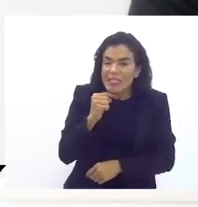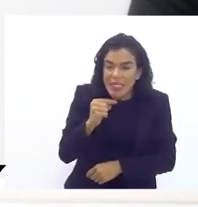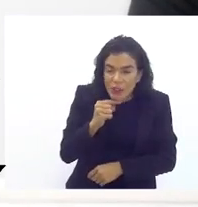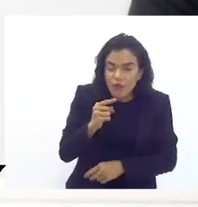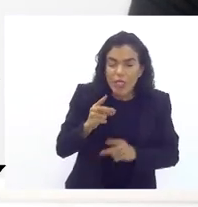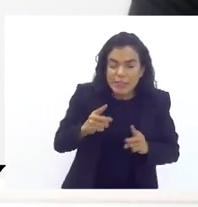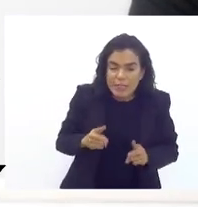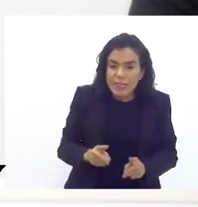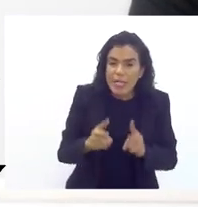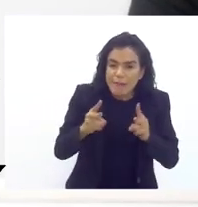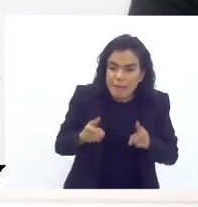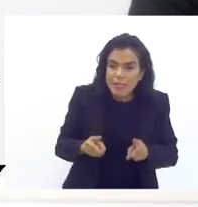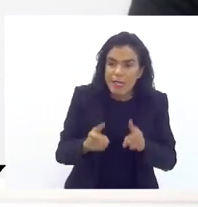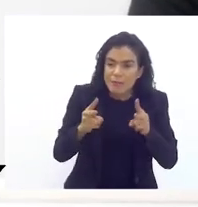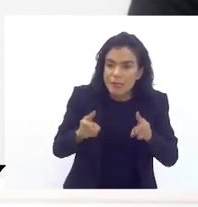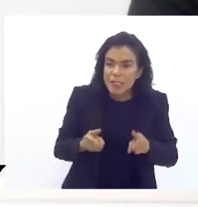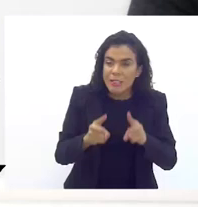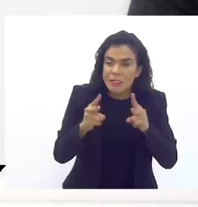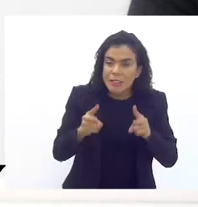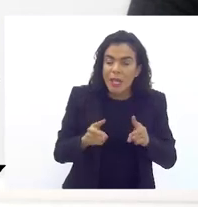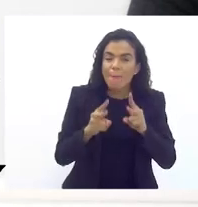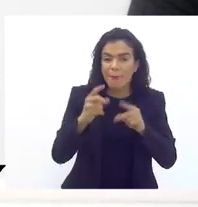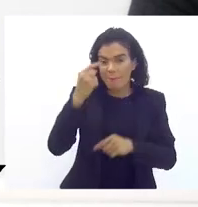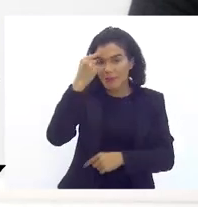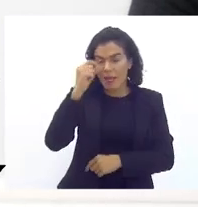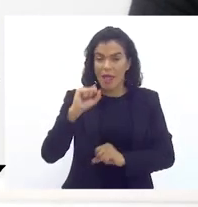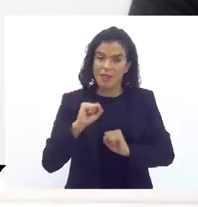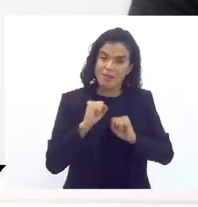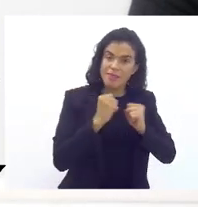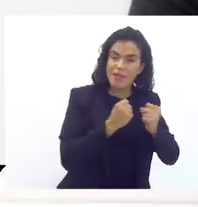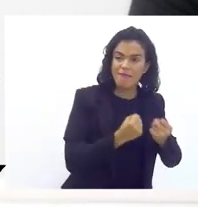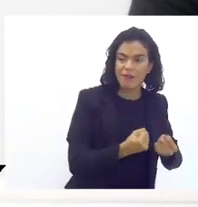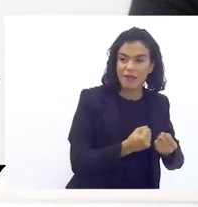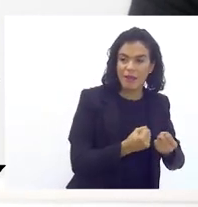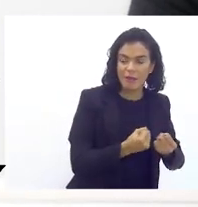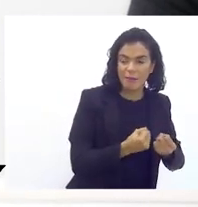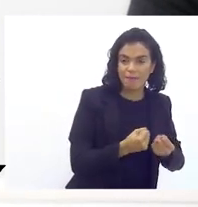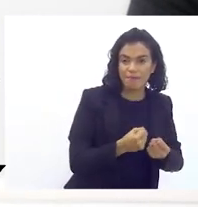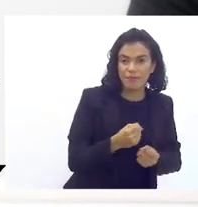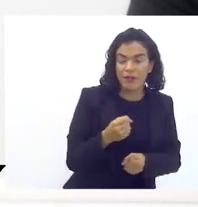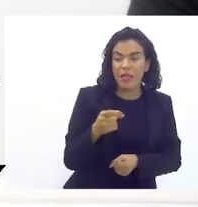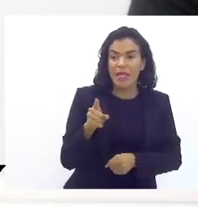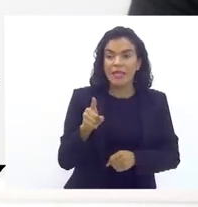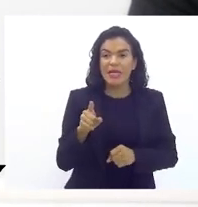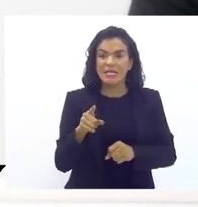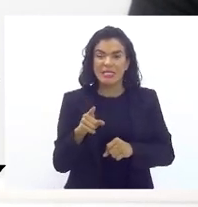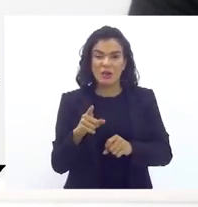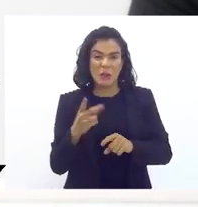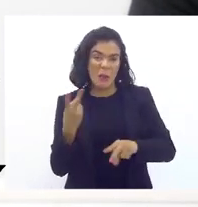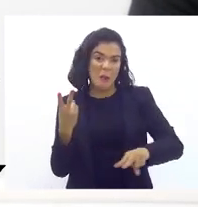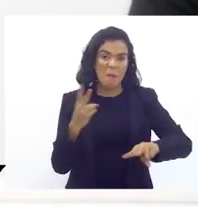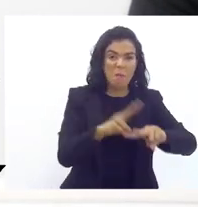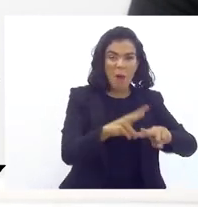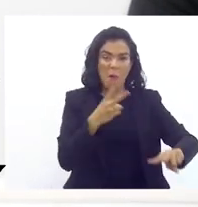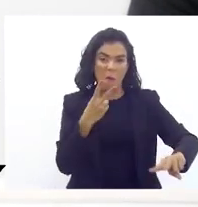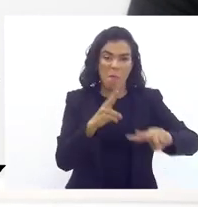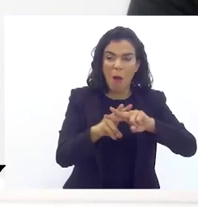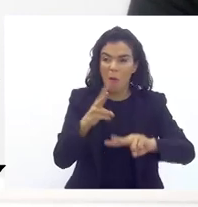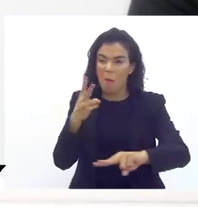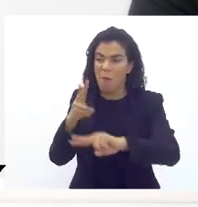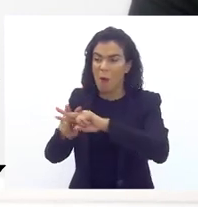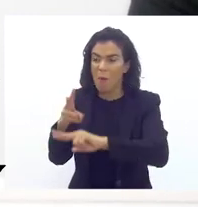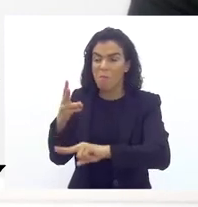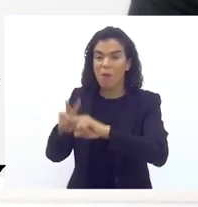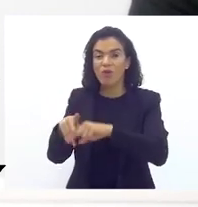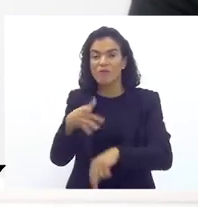sempre tem que operar em favor da Defesa essa ofensiva que a gente tá vendo cada vez mais de facilitar